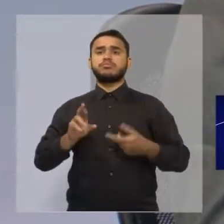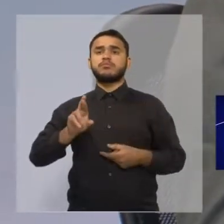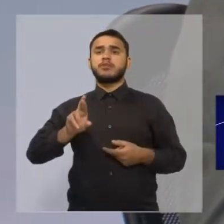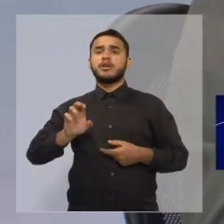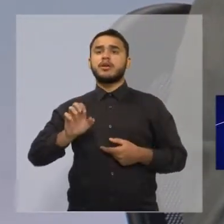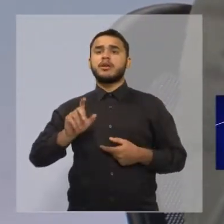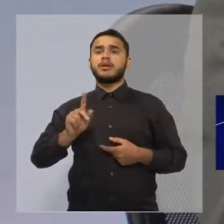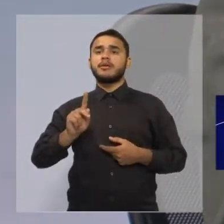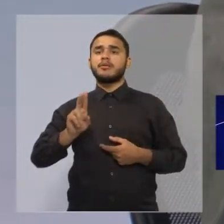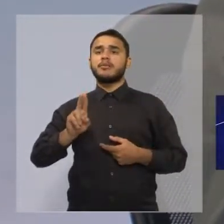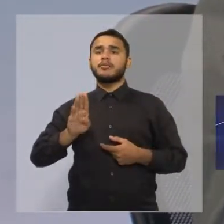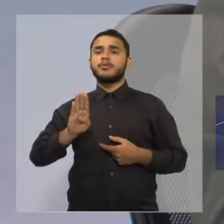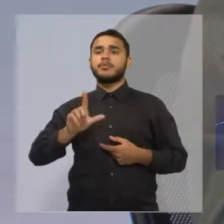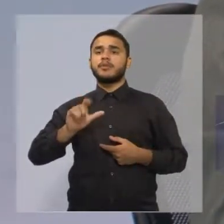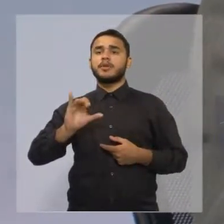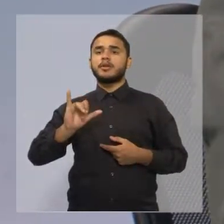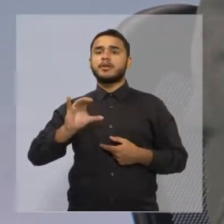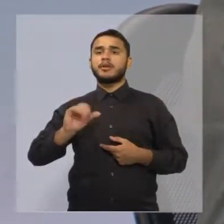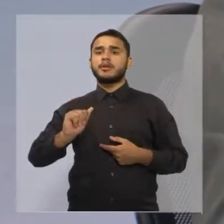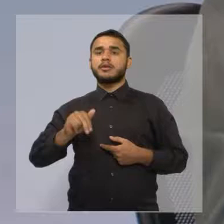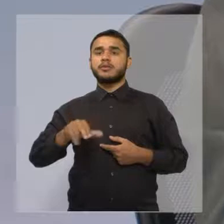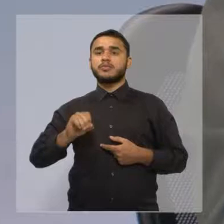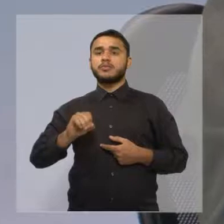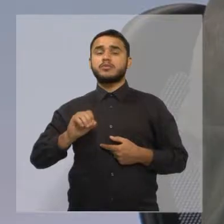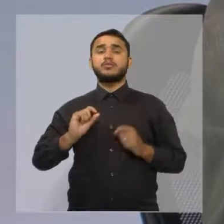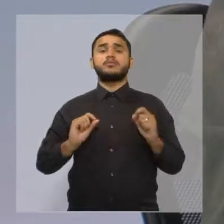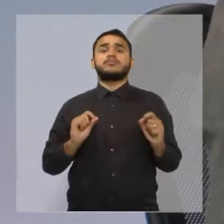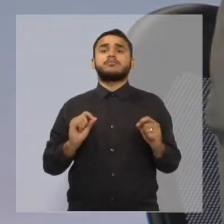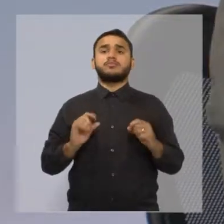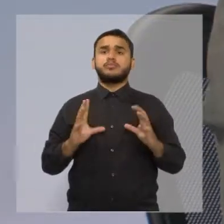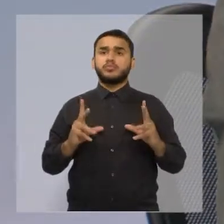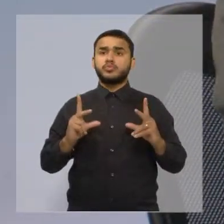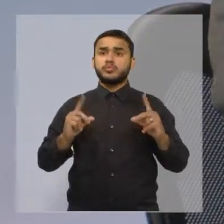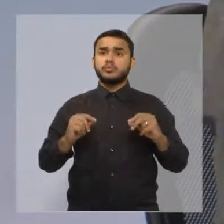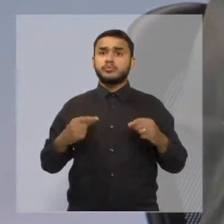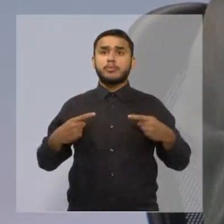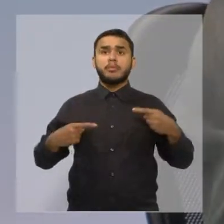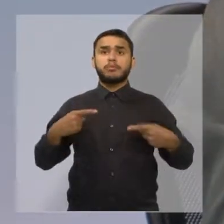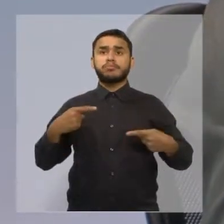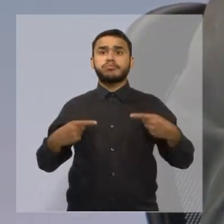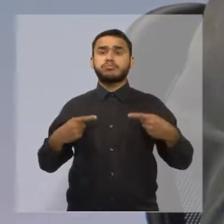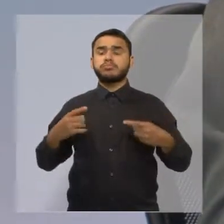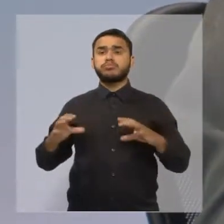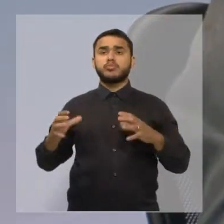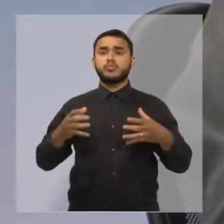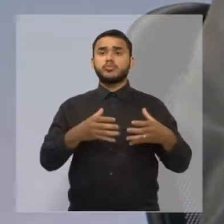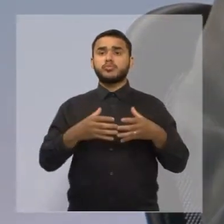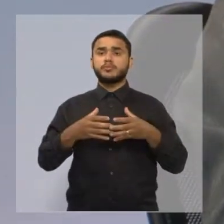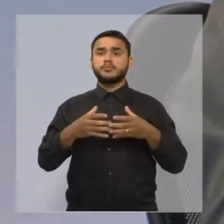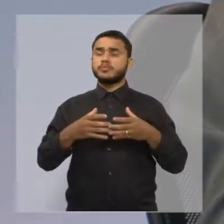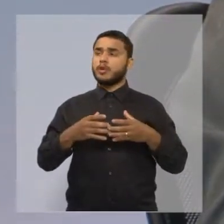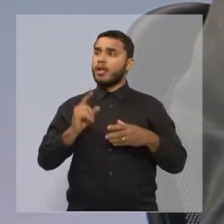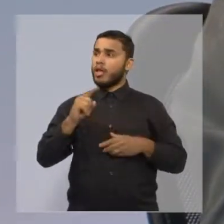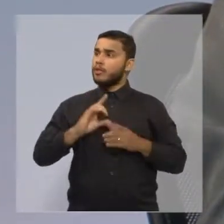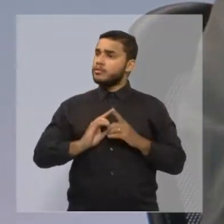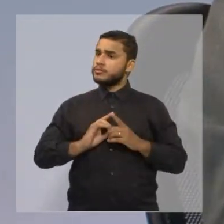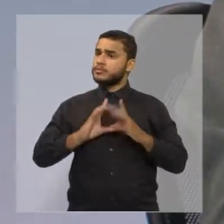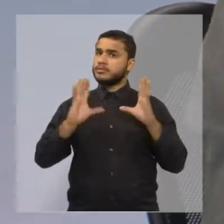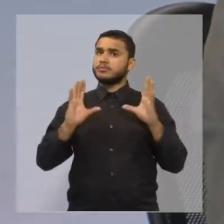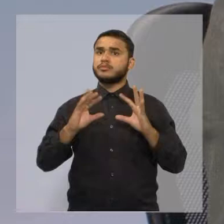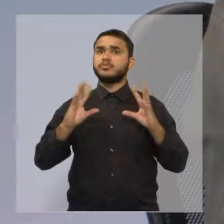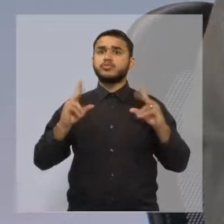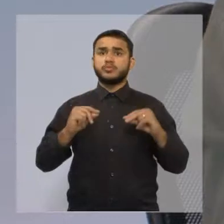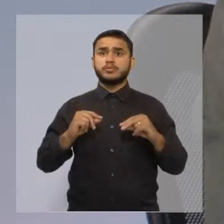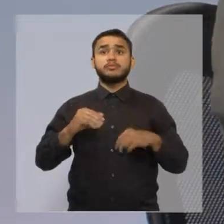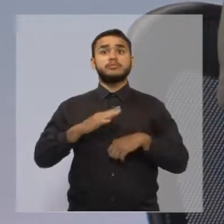todos devam se submeter às normas vigentes, né, e orientar o seu comportamento por elas, né? Inclusive os